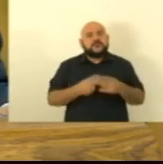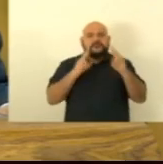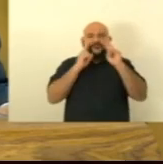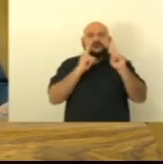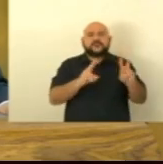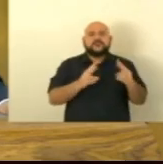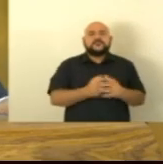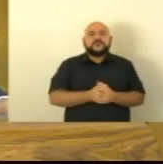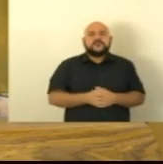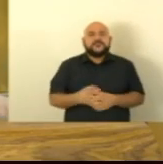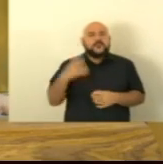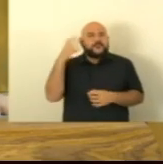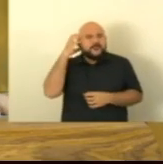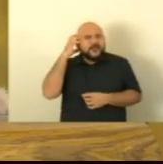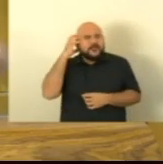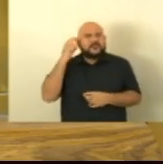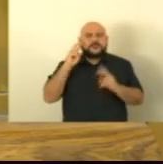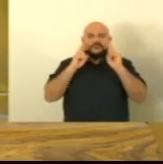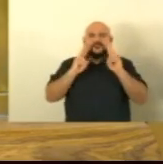uma rádio importante